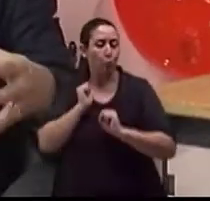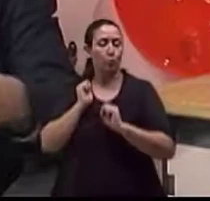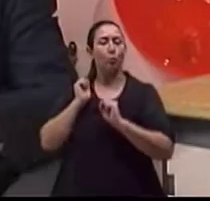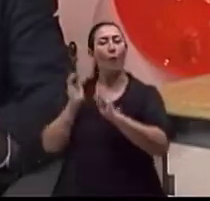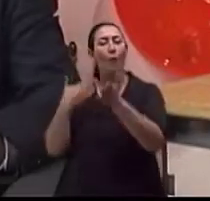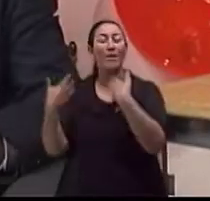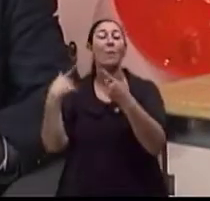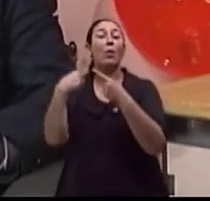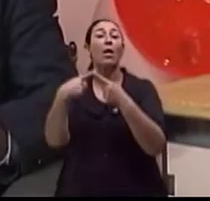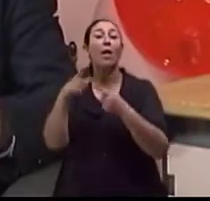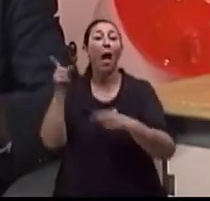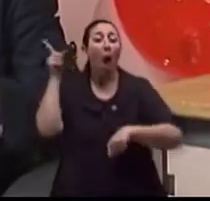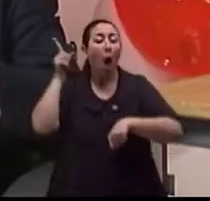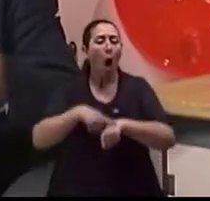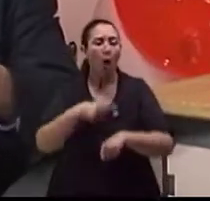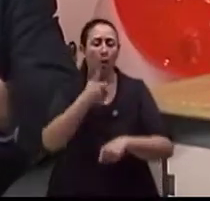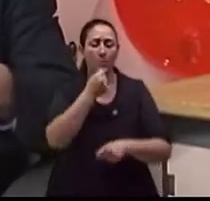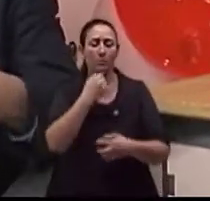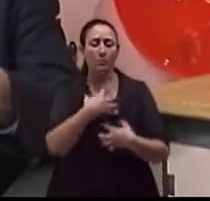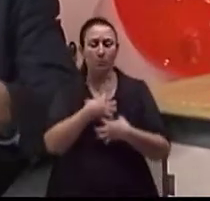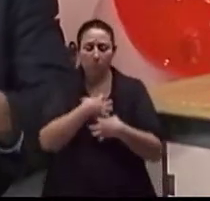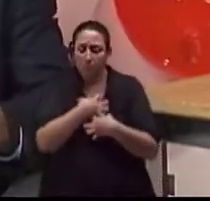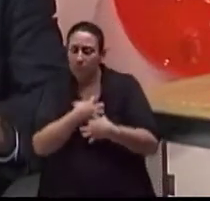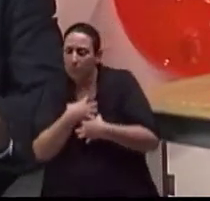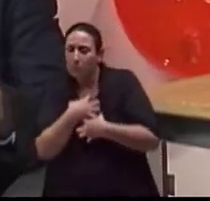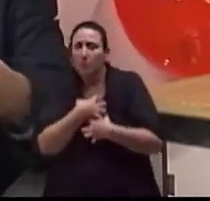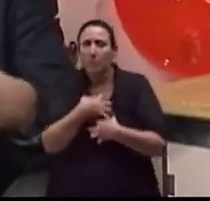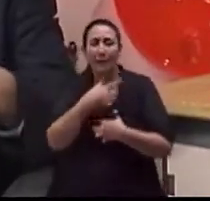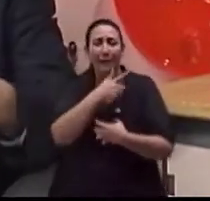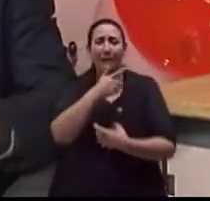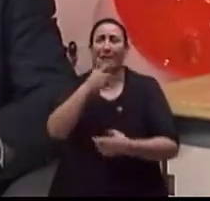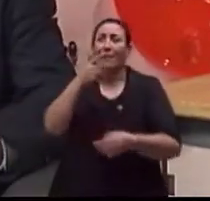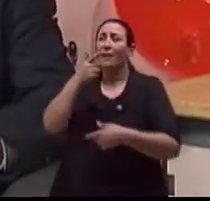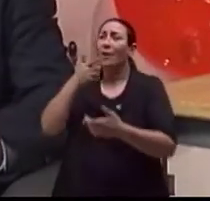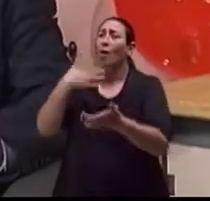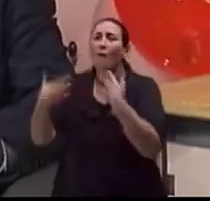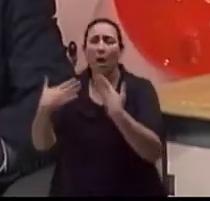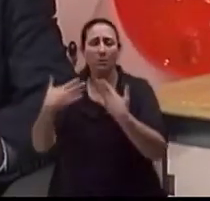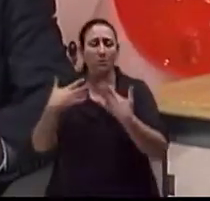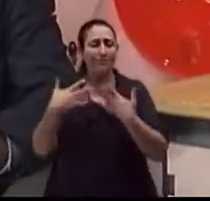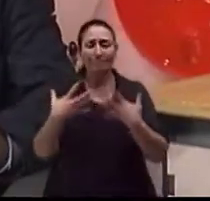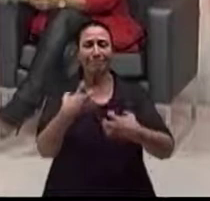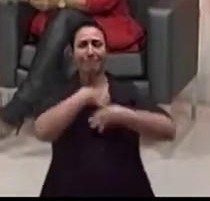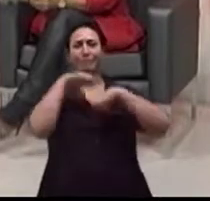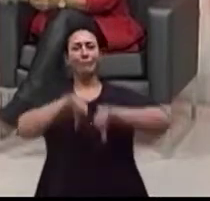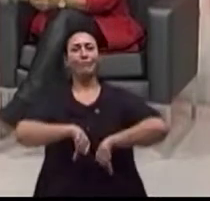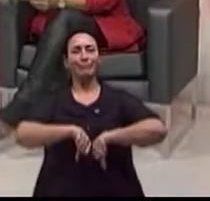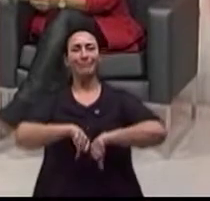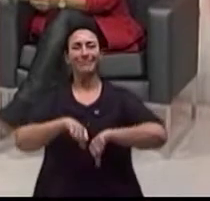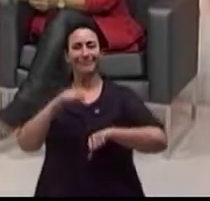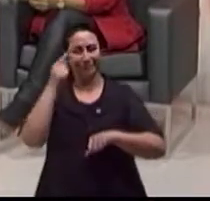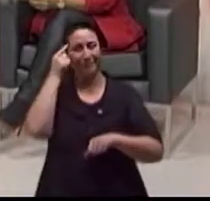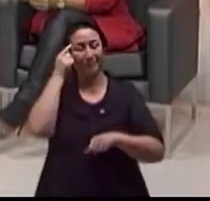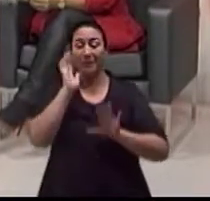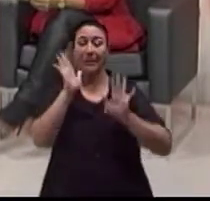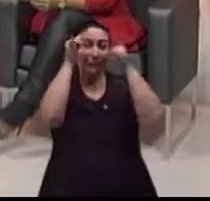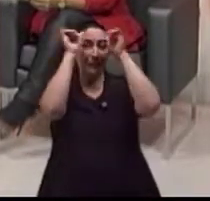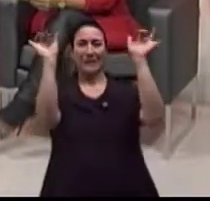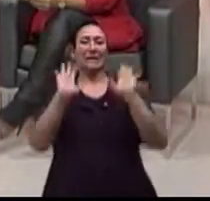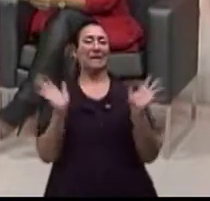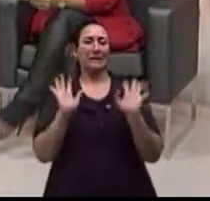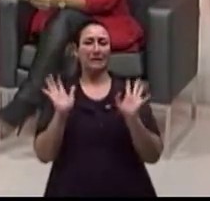muito claro se você tem que saber disso então isso não pode ser tratado a maneira nem de maneira agressiva por exemplo um bom